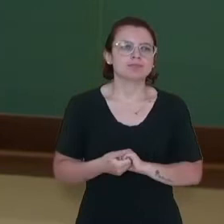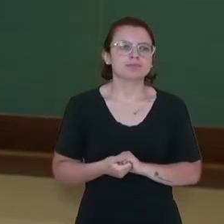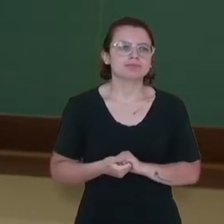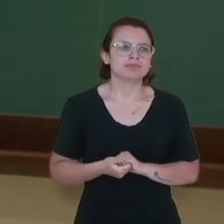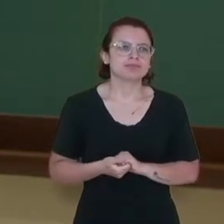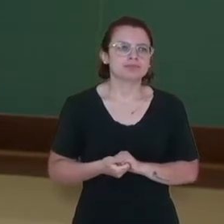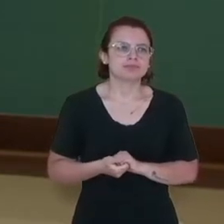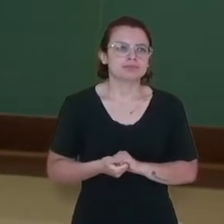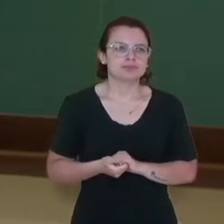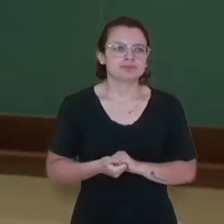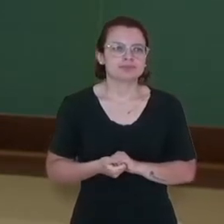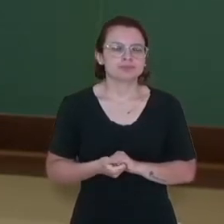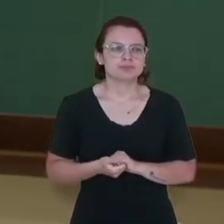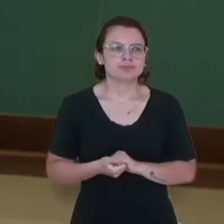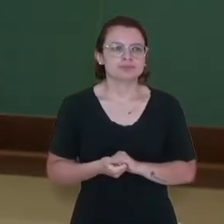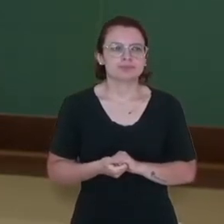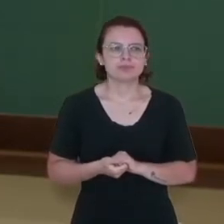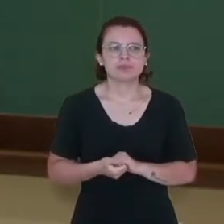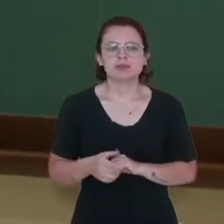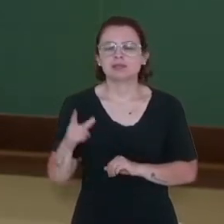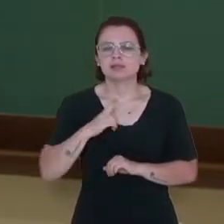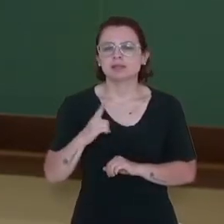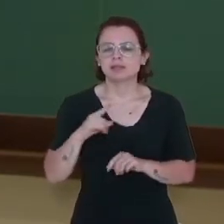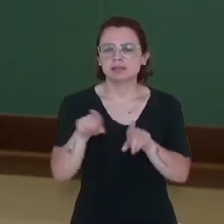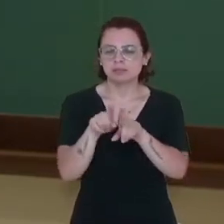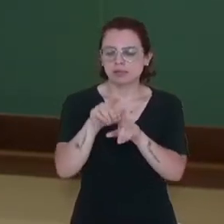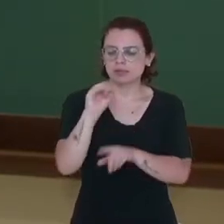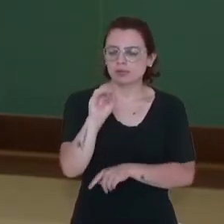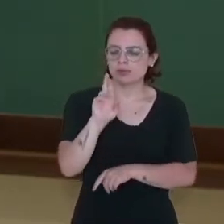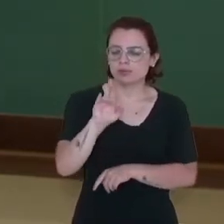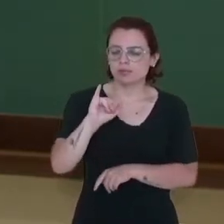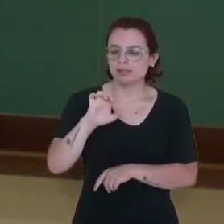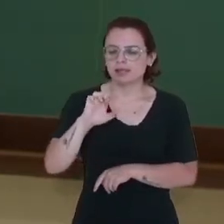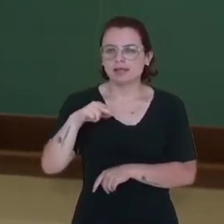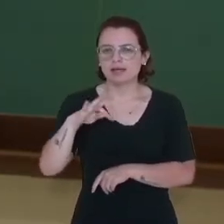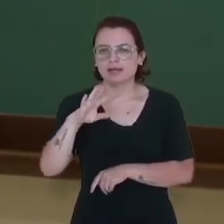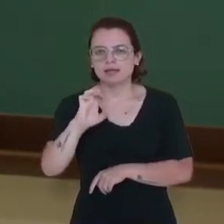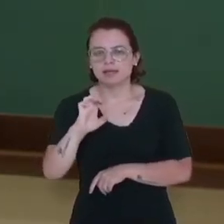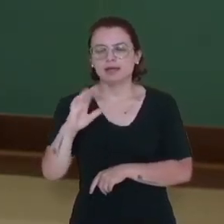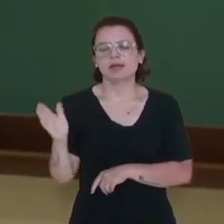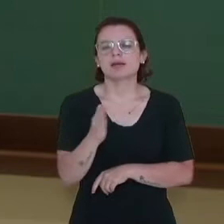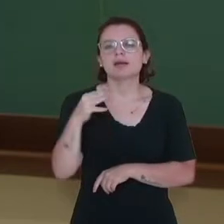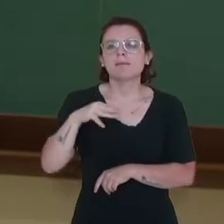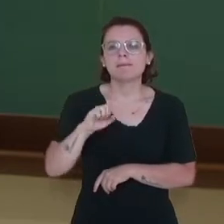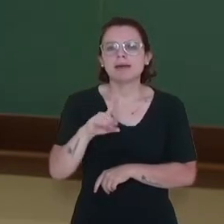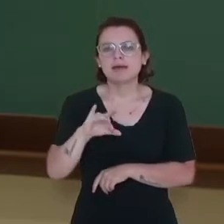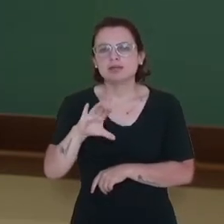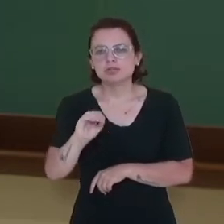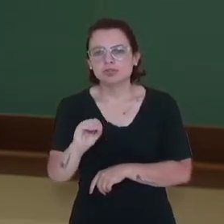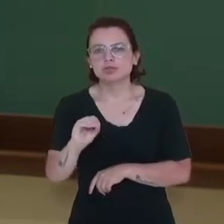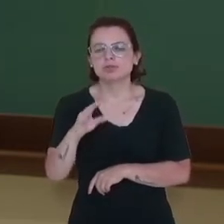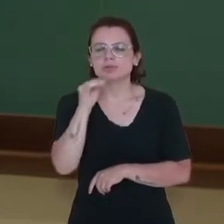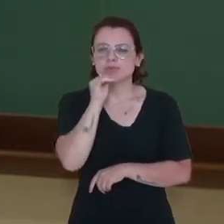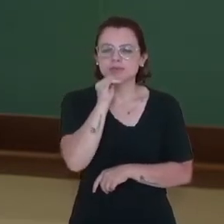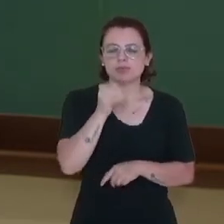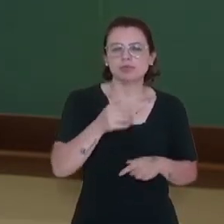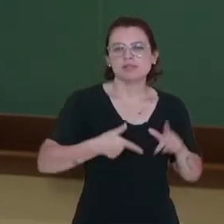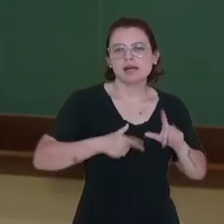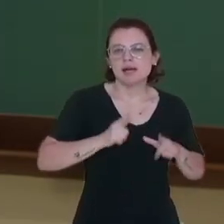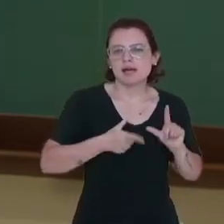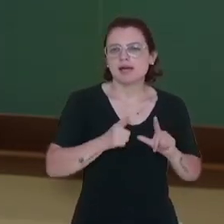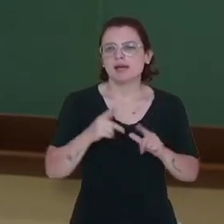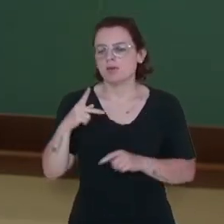aqui. Temos também no Oriente Médio, conflito no Iraque, conflito entre Israel e os